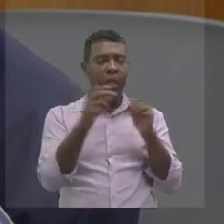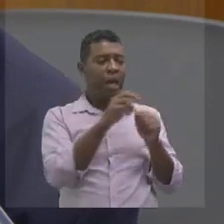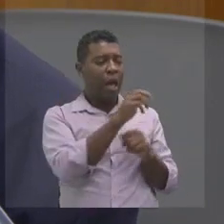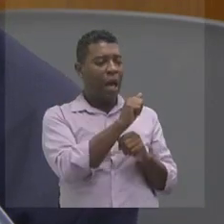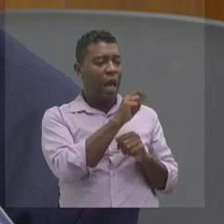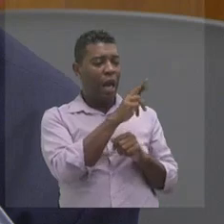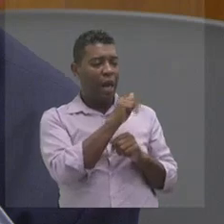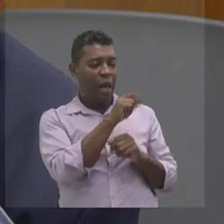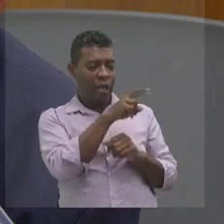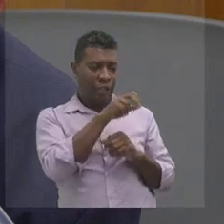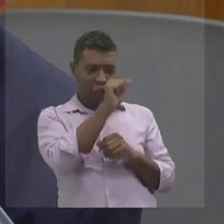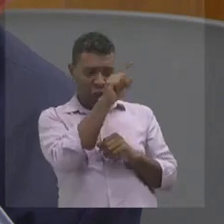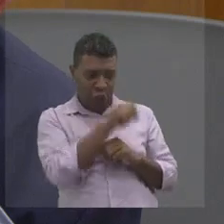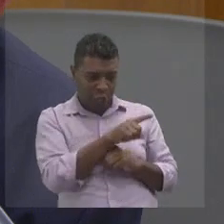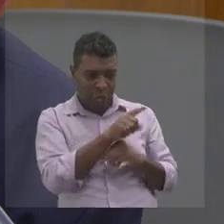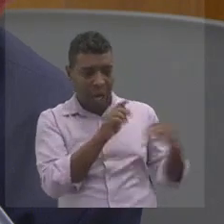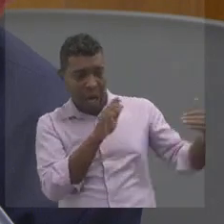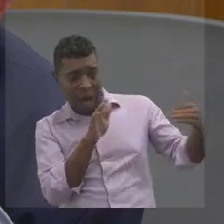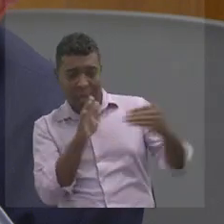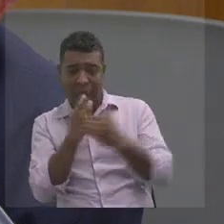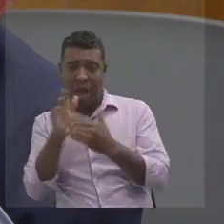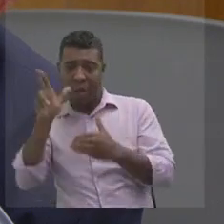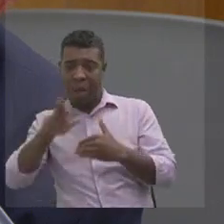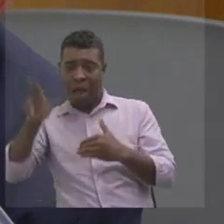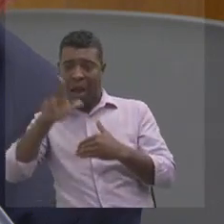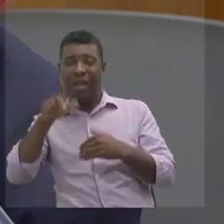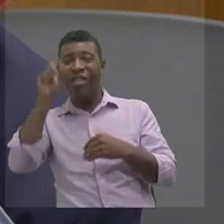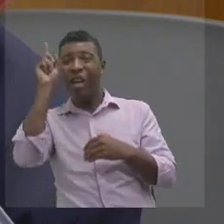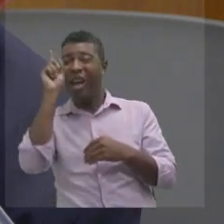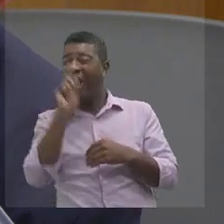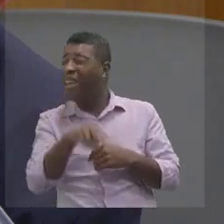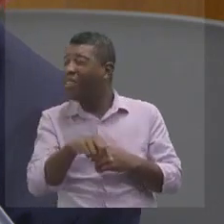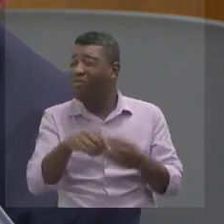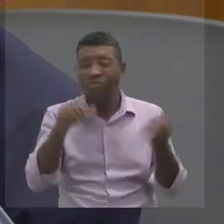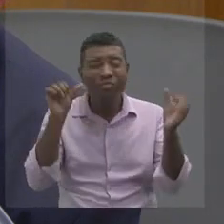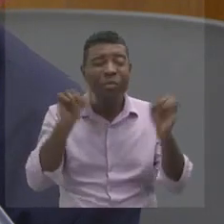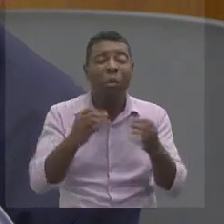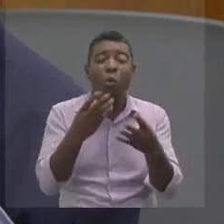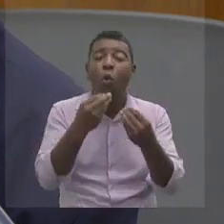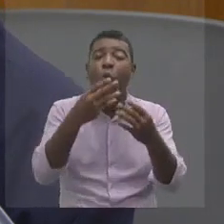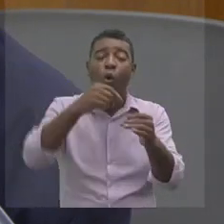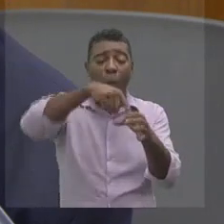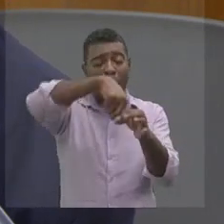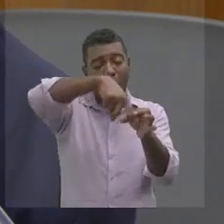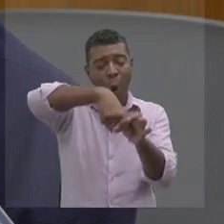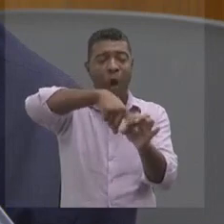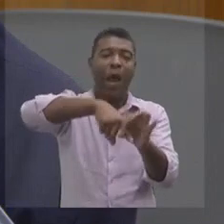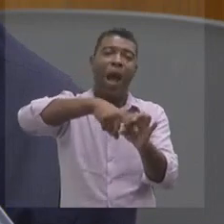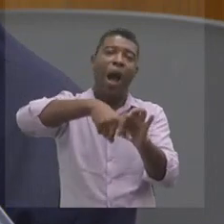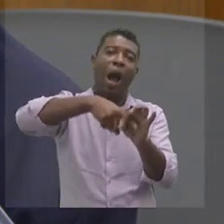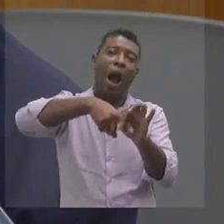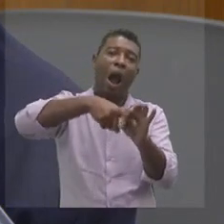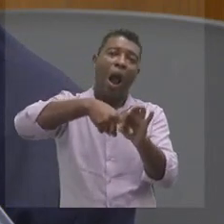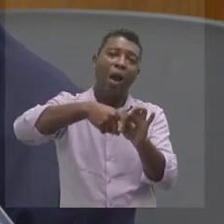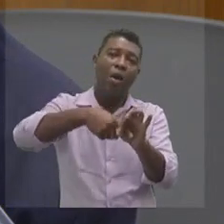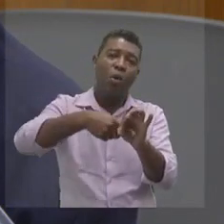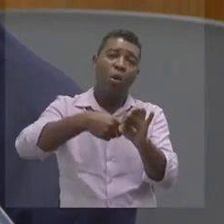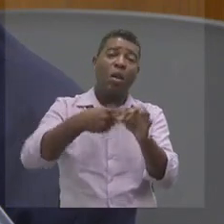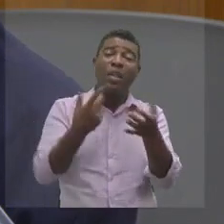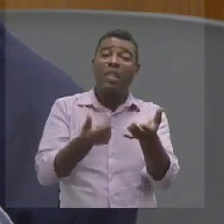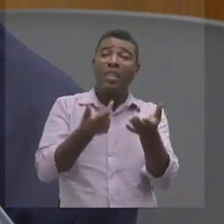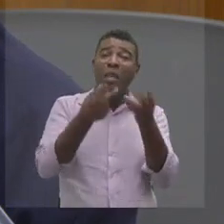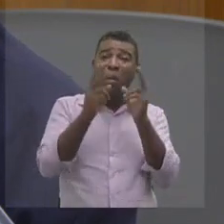é tão caótica a quantidade de buraco ali é uma Coisa inacreditável e os próprios reparos nessa